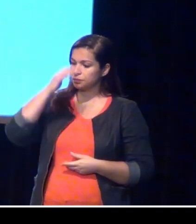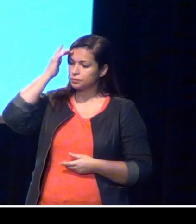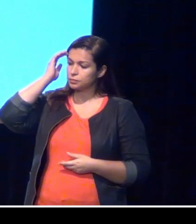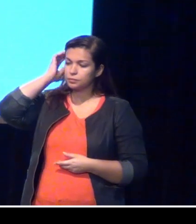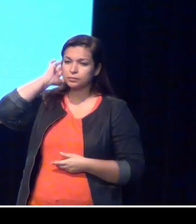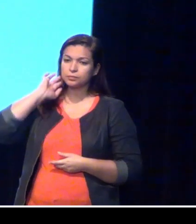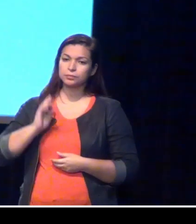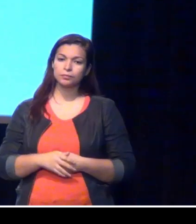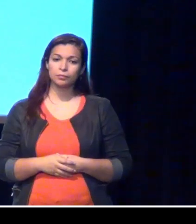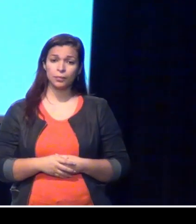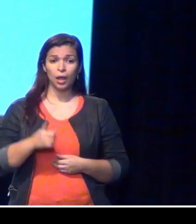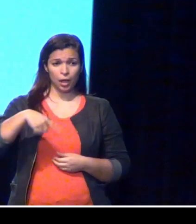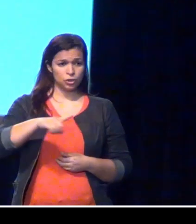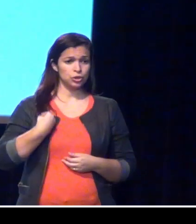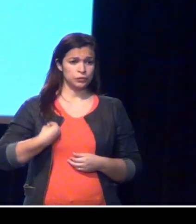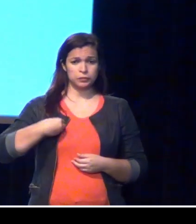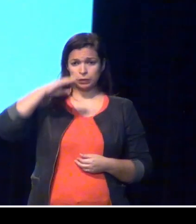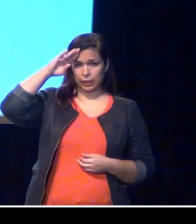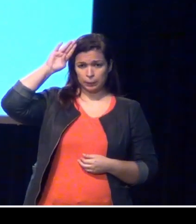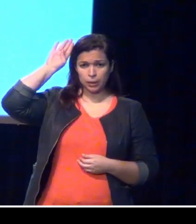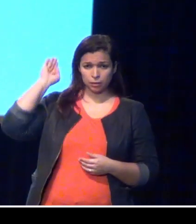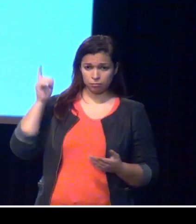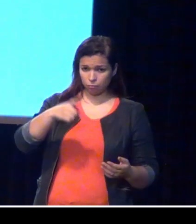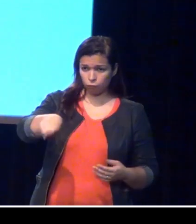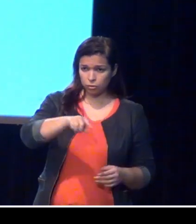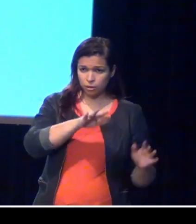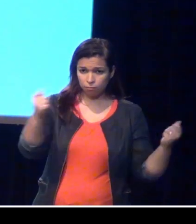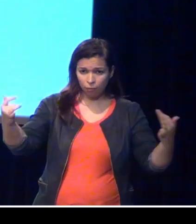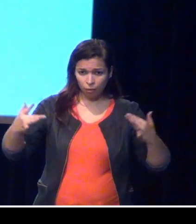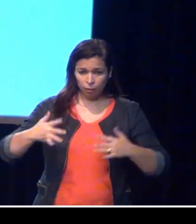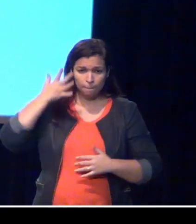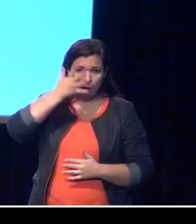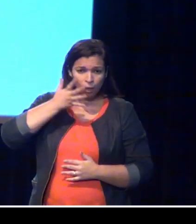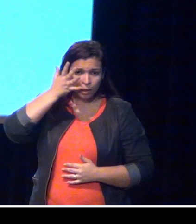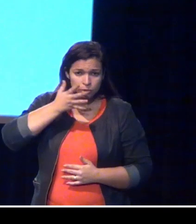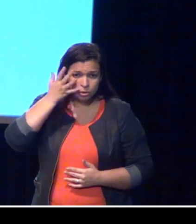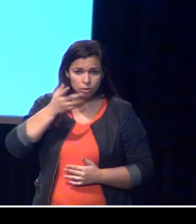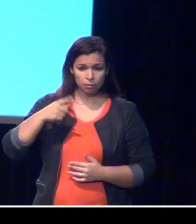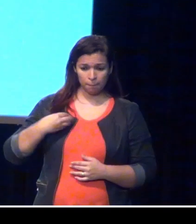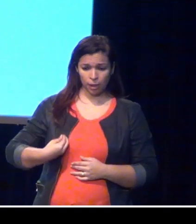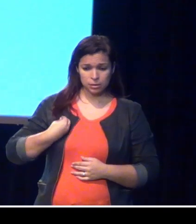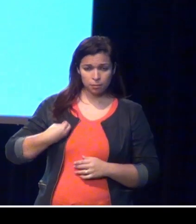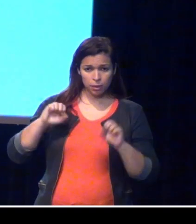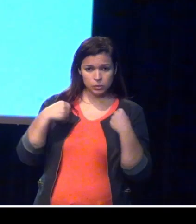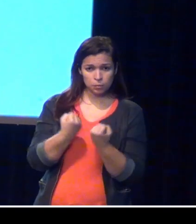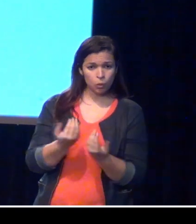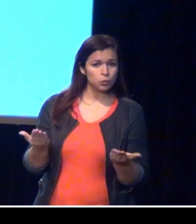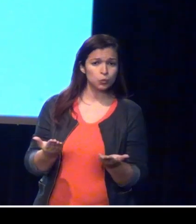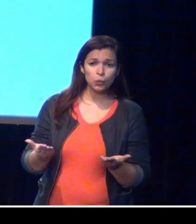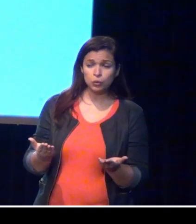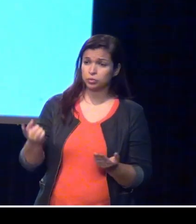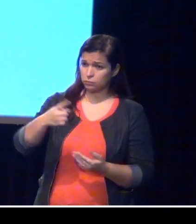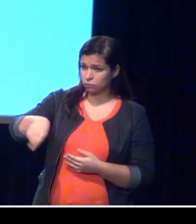Nós vivemos no mundo da academia. Quem está aqui assistindo uma palestra, participando de um simpósio, né, está